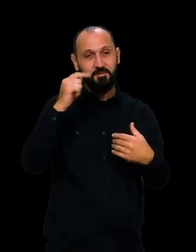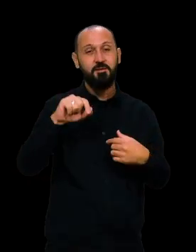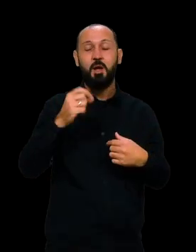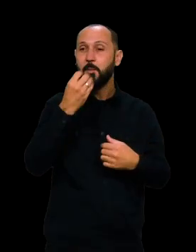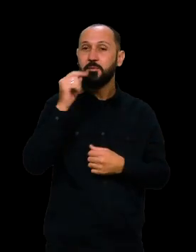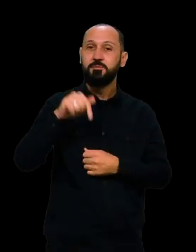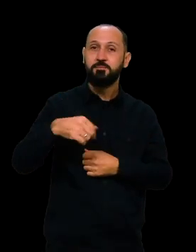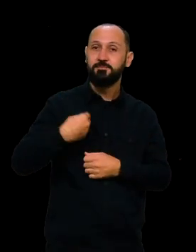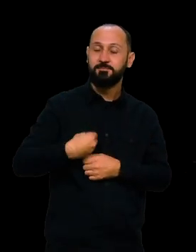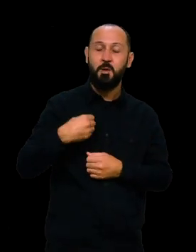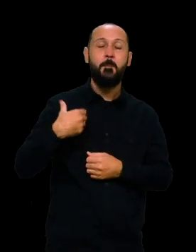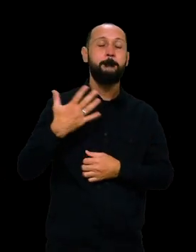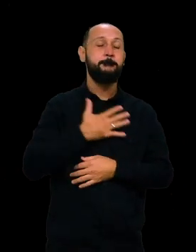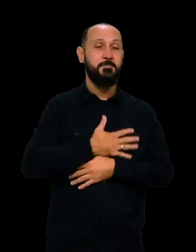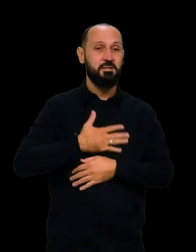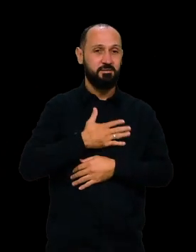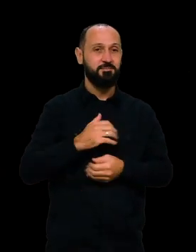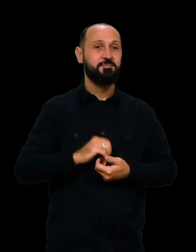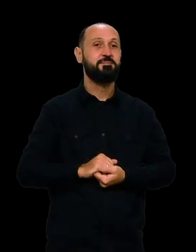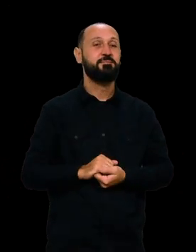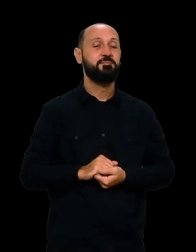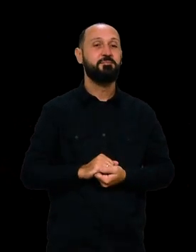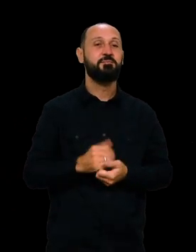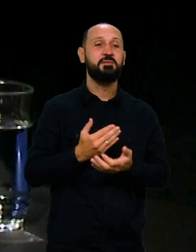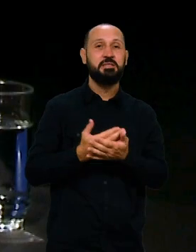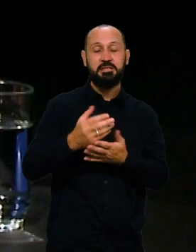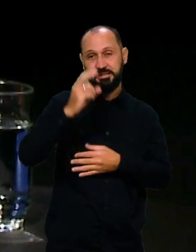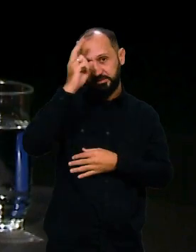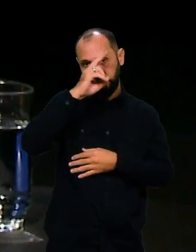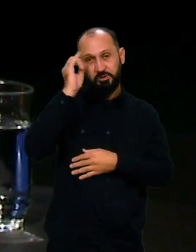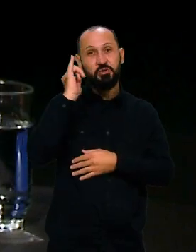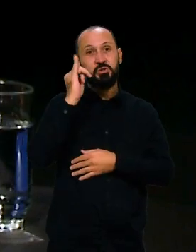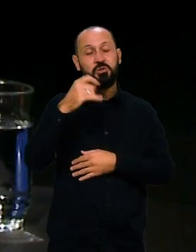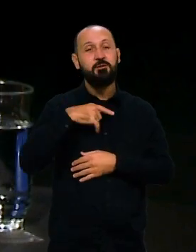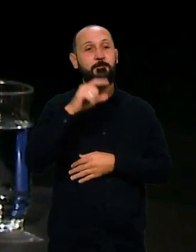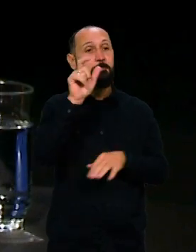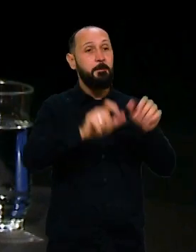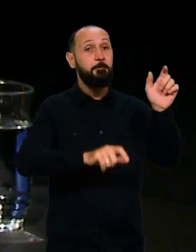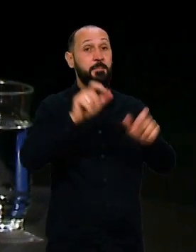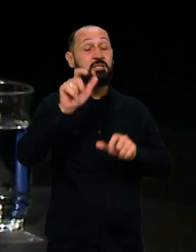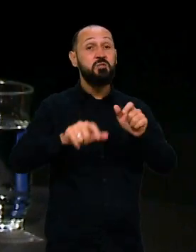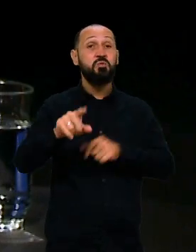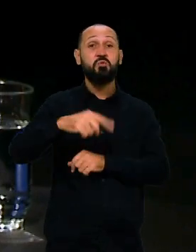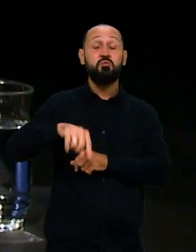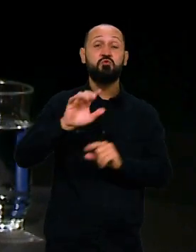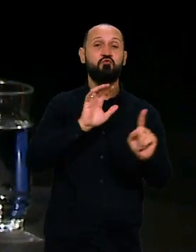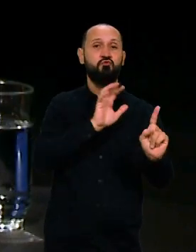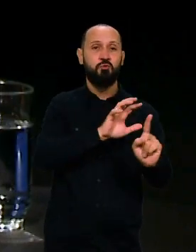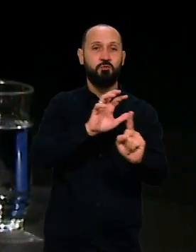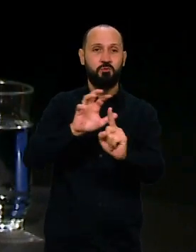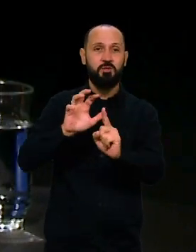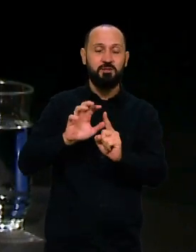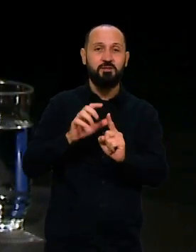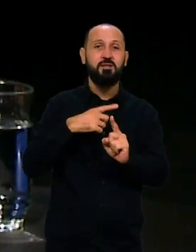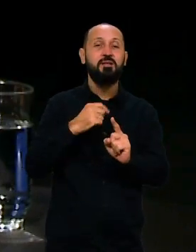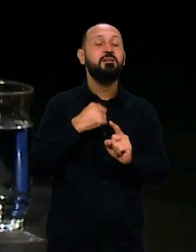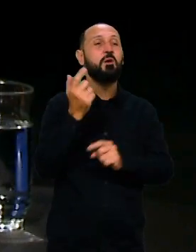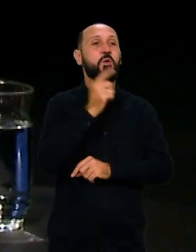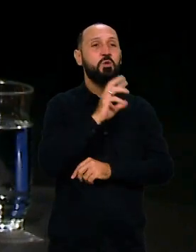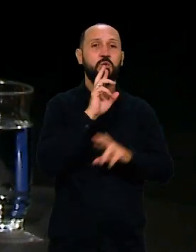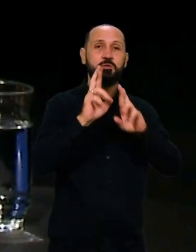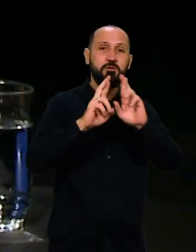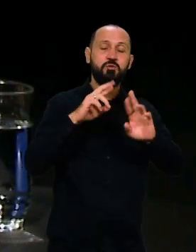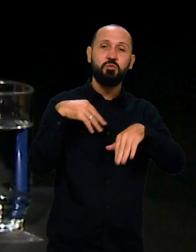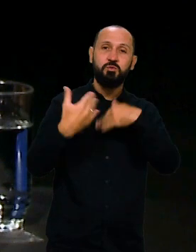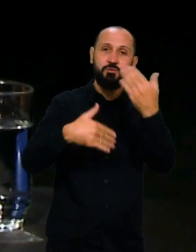Márcio. Obrigado, Lívia. Muito bom estar aqui. É um prazer imenso. E nós estamos contando histórias, falando de personalidades que